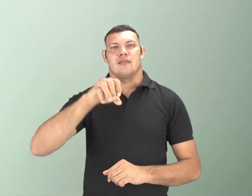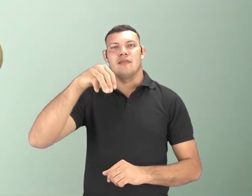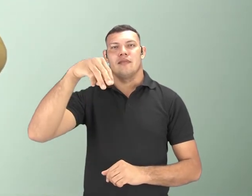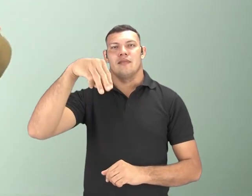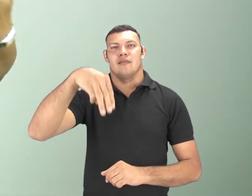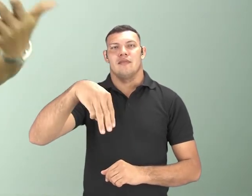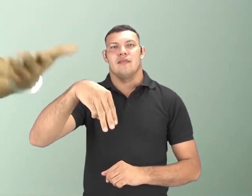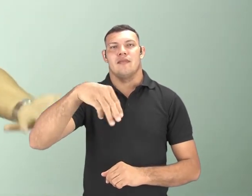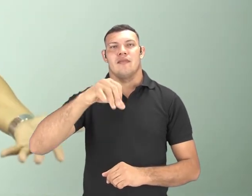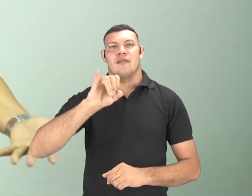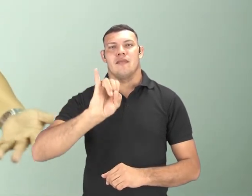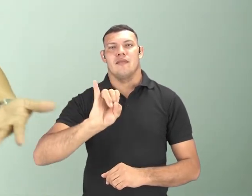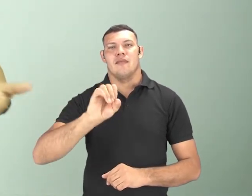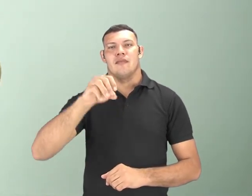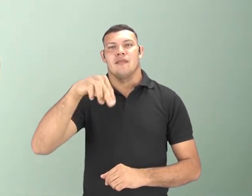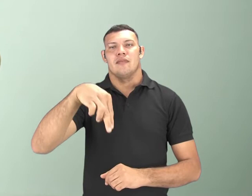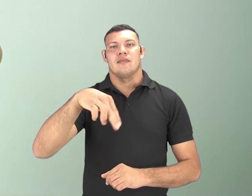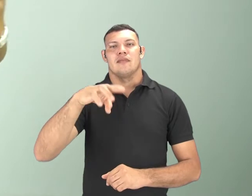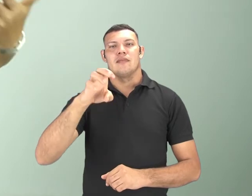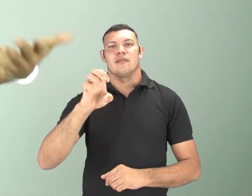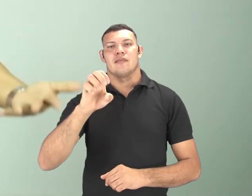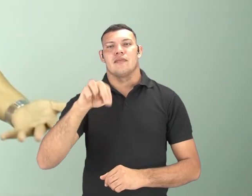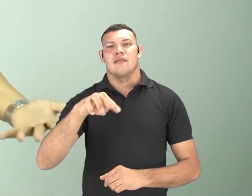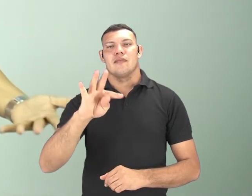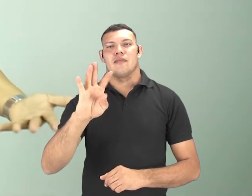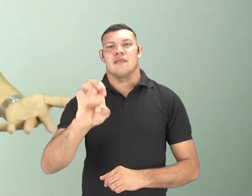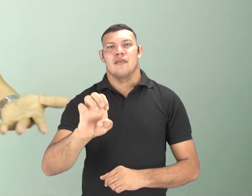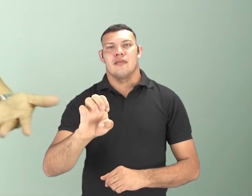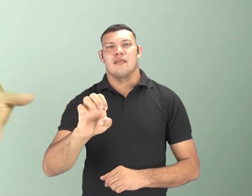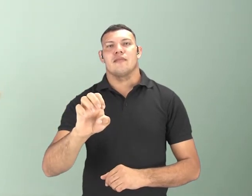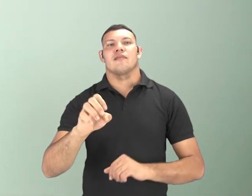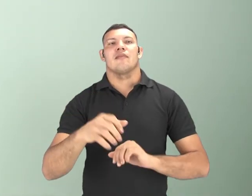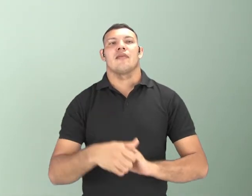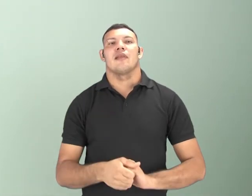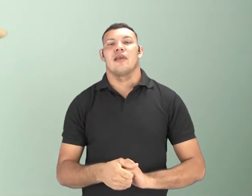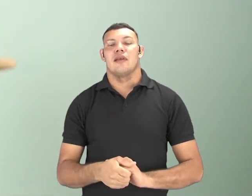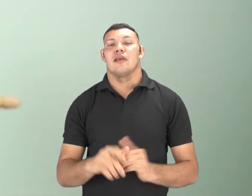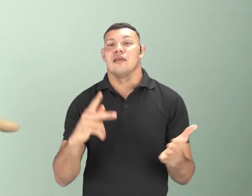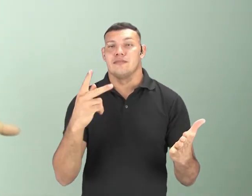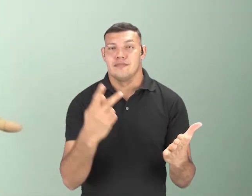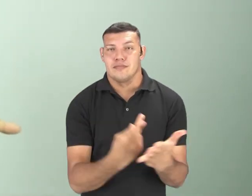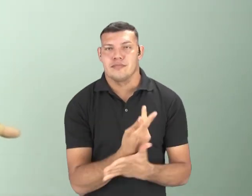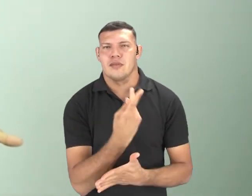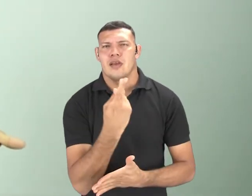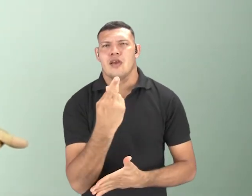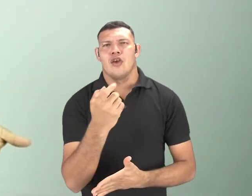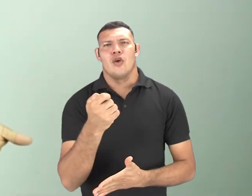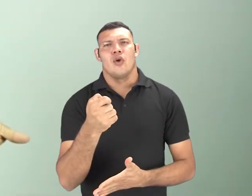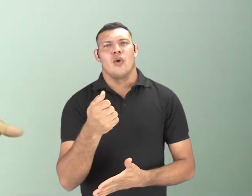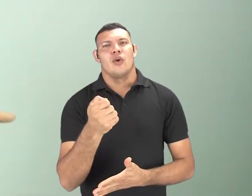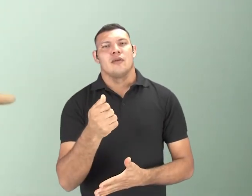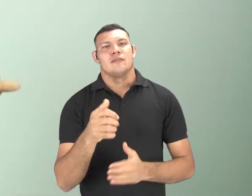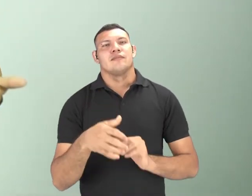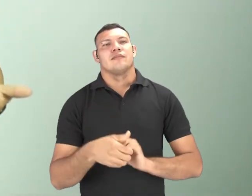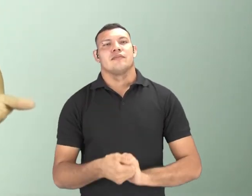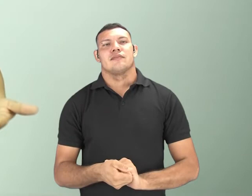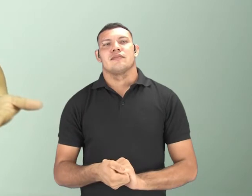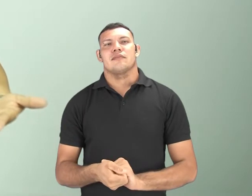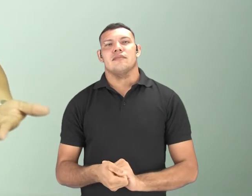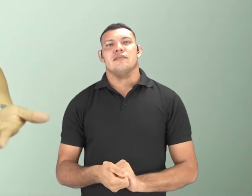parlamentar, um religioso, um cantor. Então, ele é destacado na sociedade.